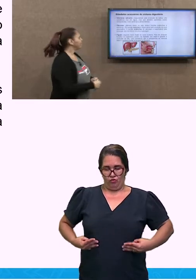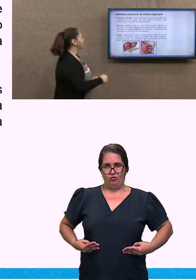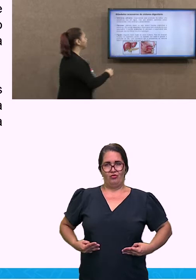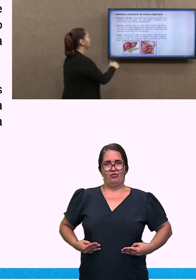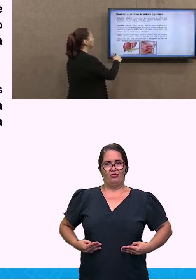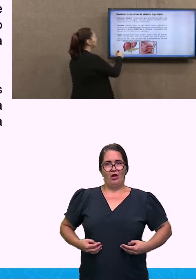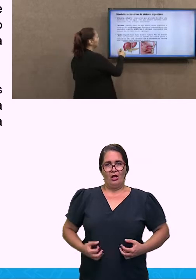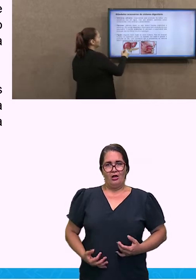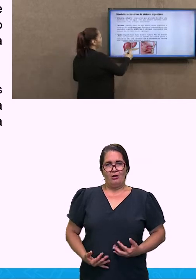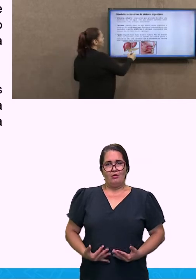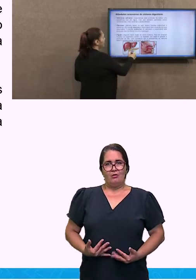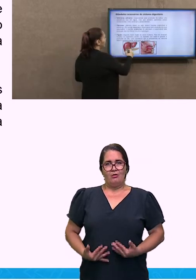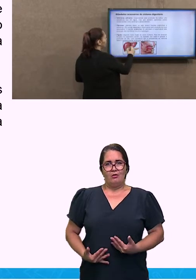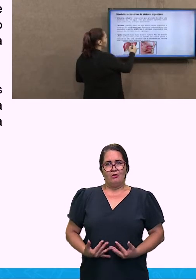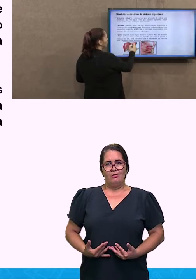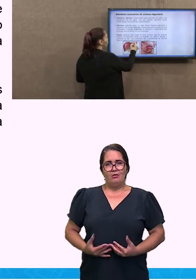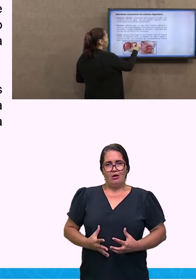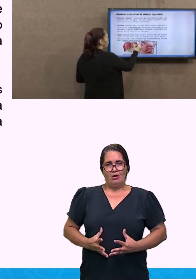fígado,